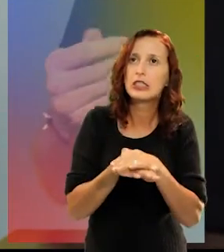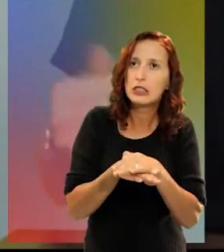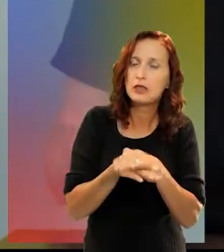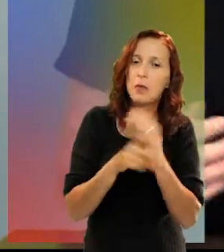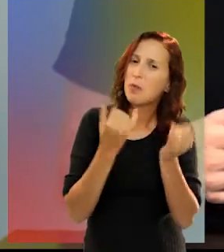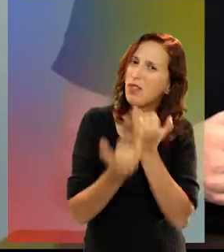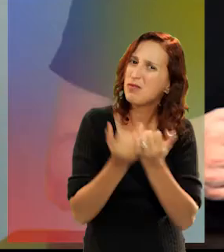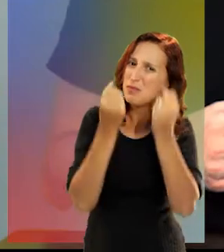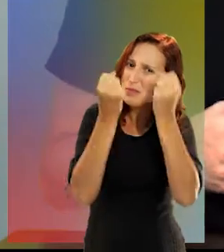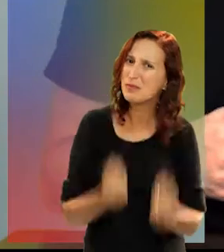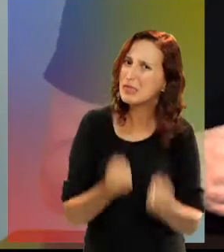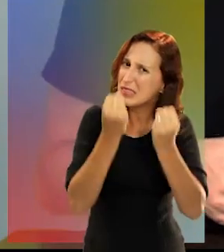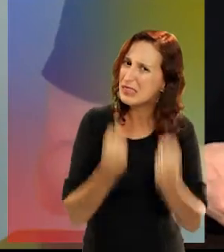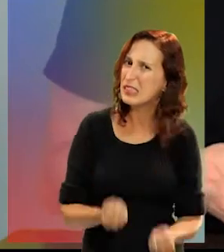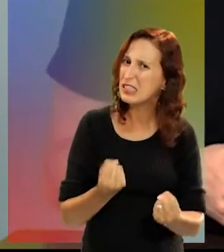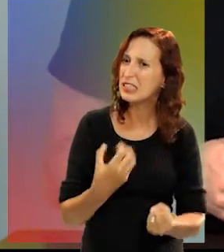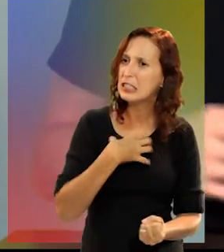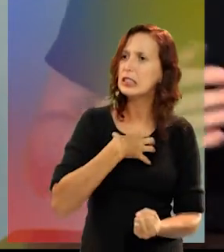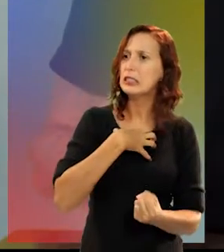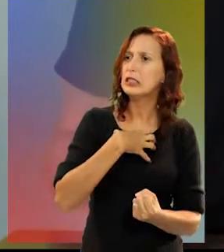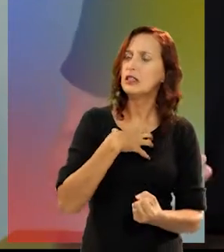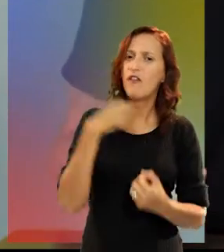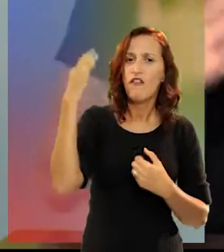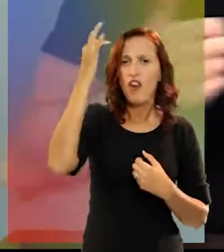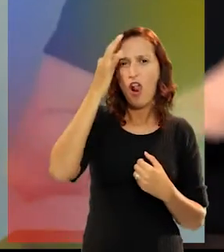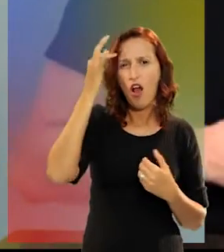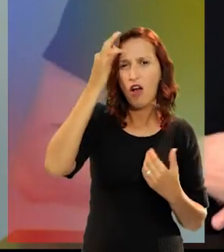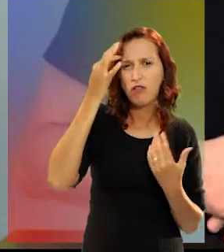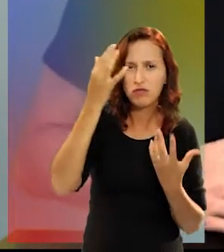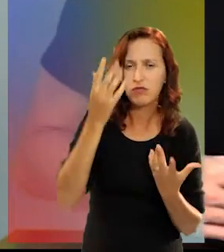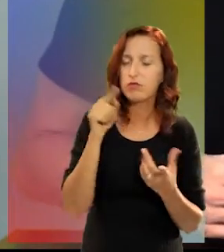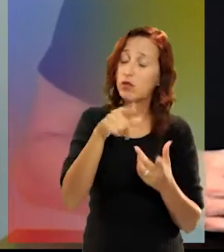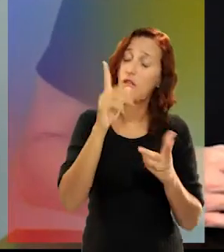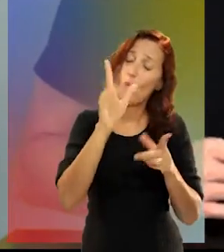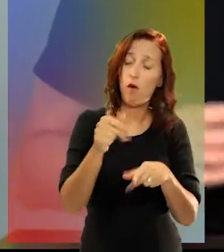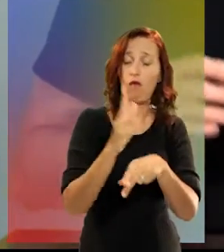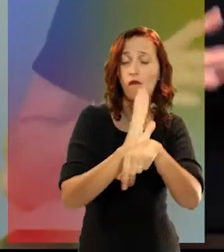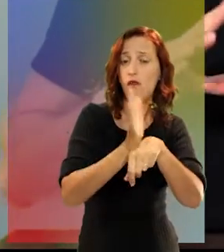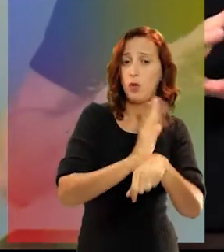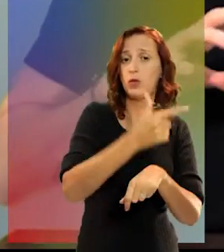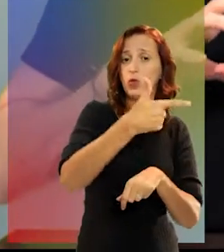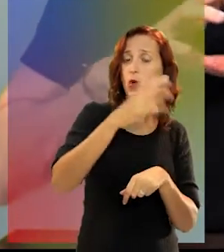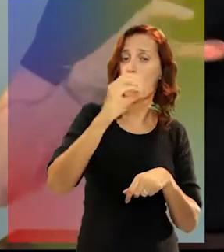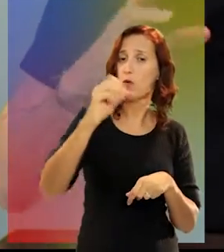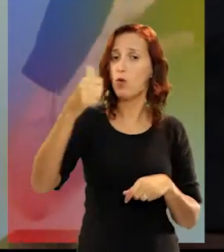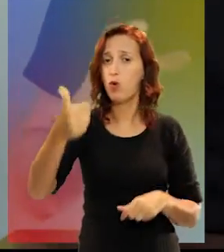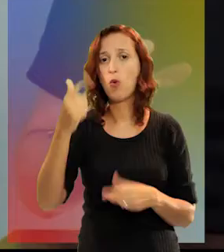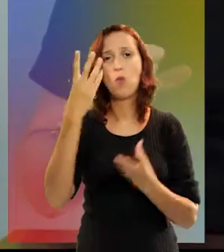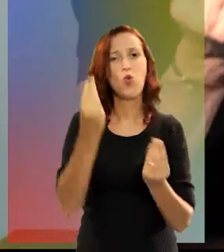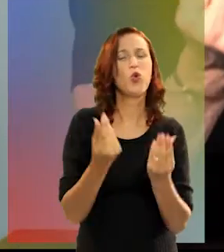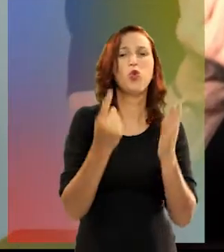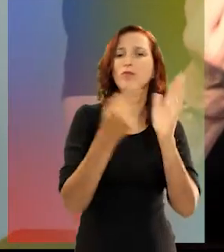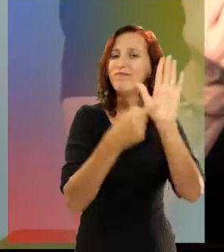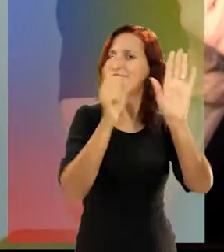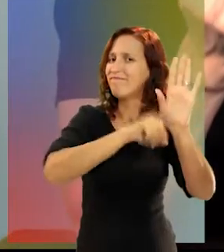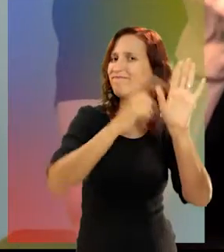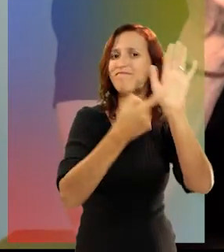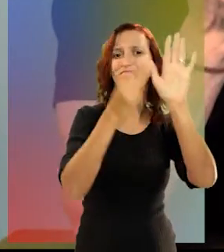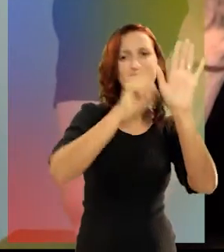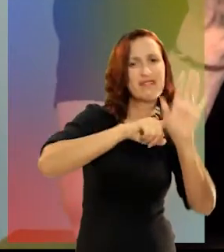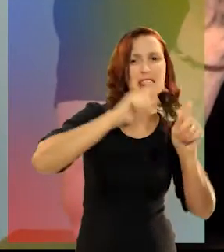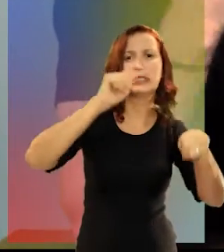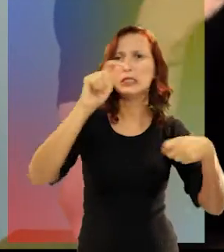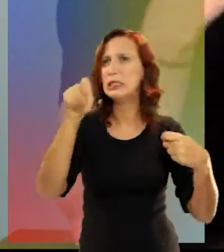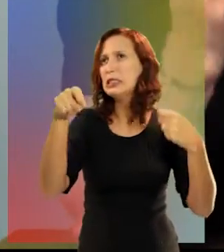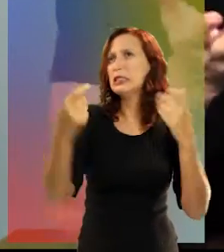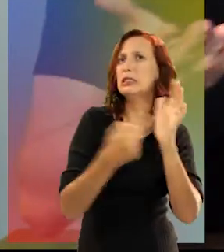conotação pesada, acadêmica às vezes, filosófica. Por isso, por exemplo, 2001 Odisseia no Espaço é muito cheio de simbolismo. A gente não vai aqui se